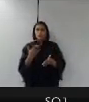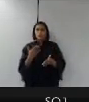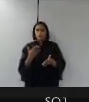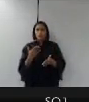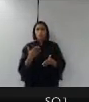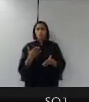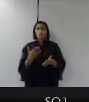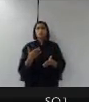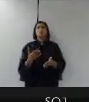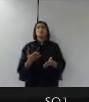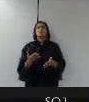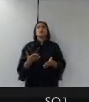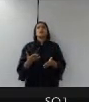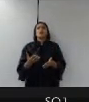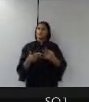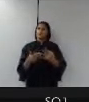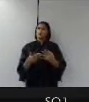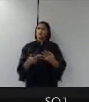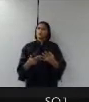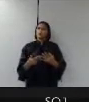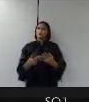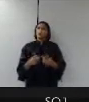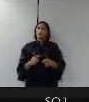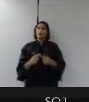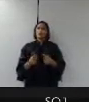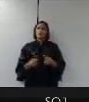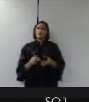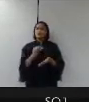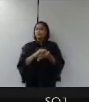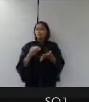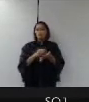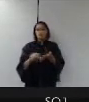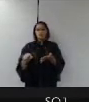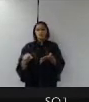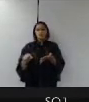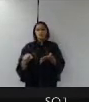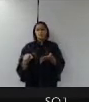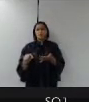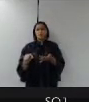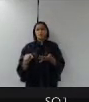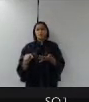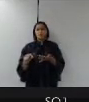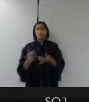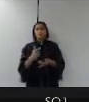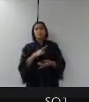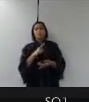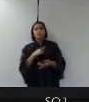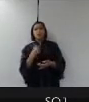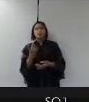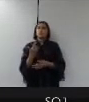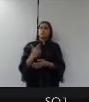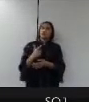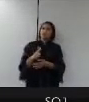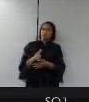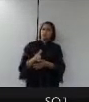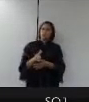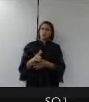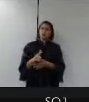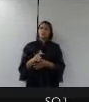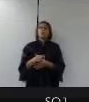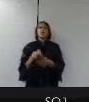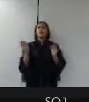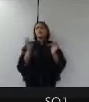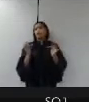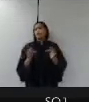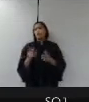suposta prática de diversos crimes como lavagem de dinheiro corrupção e formação de organização criminosa e